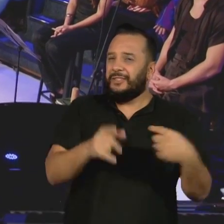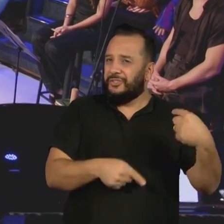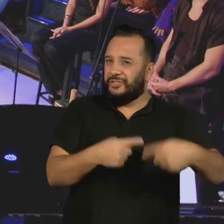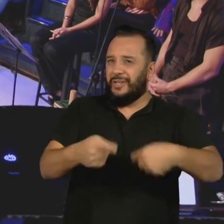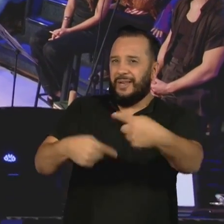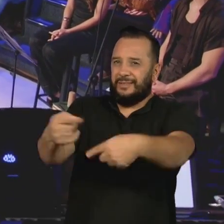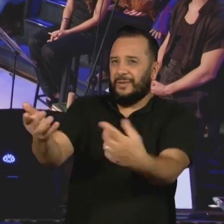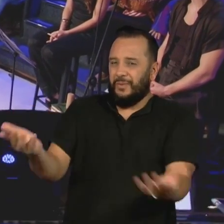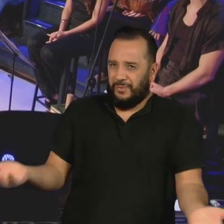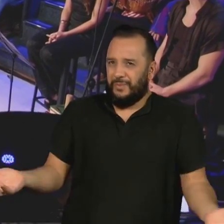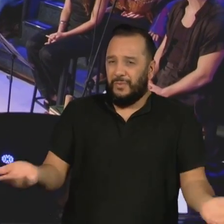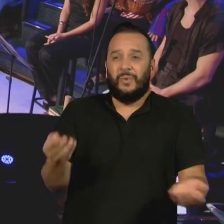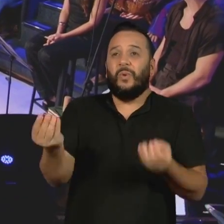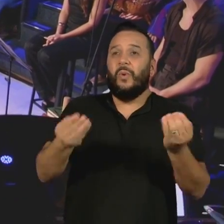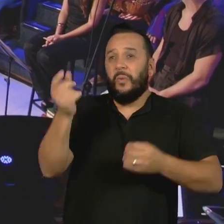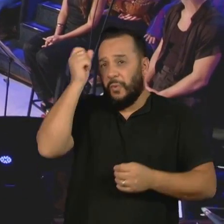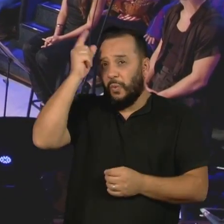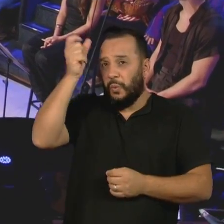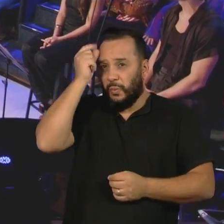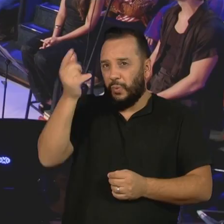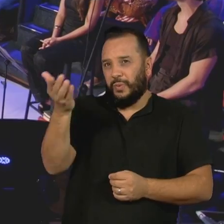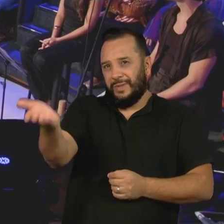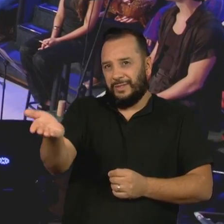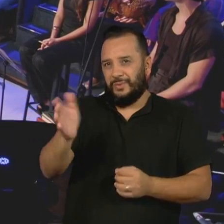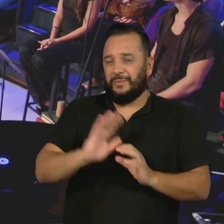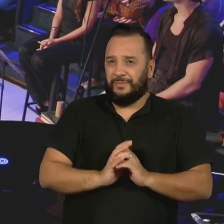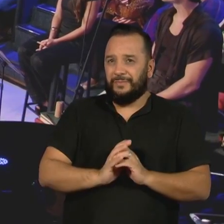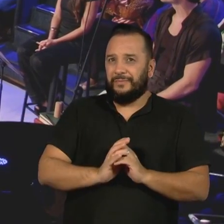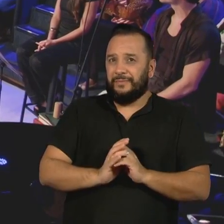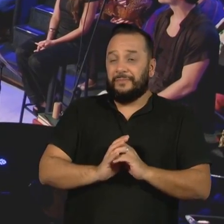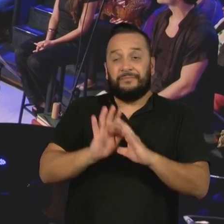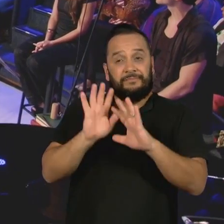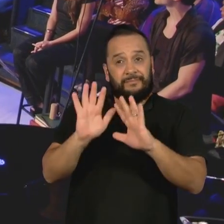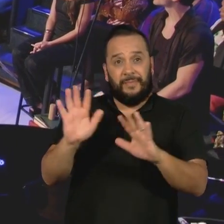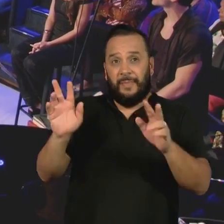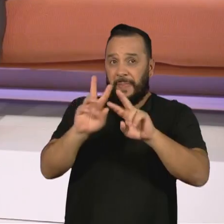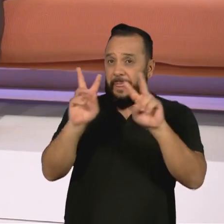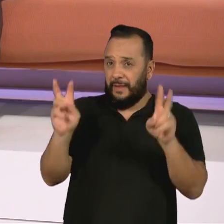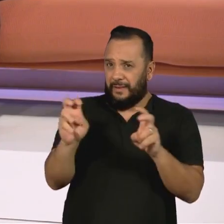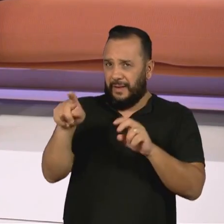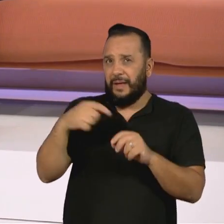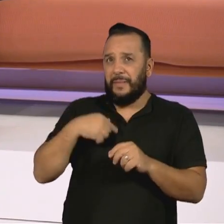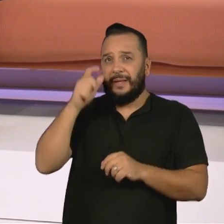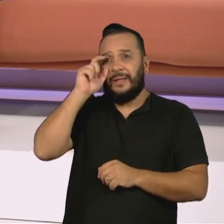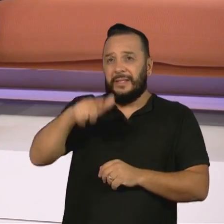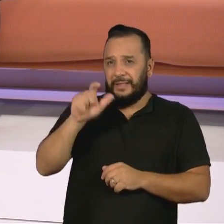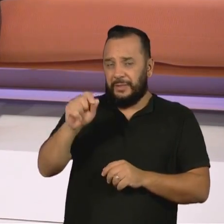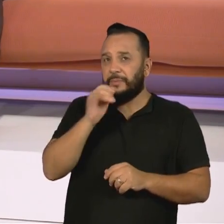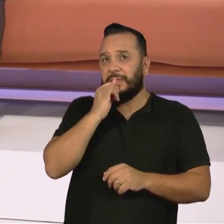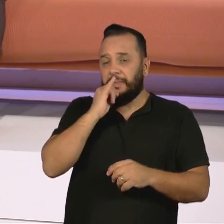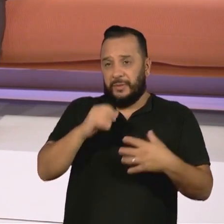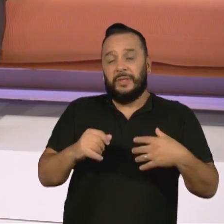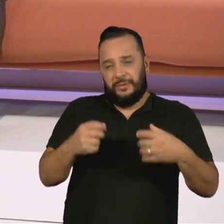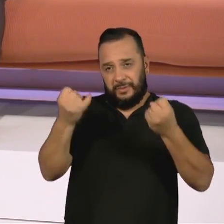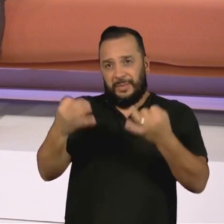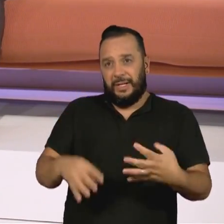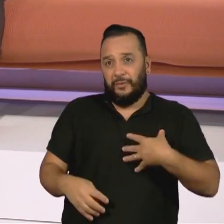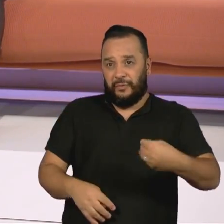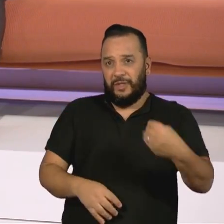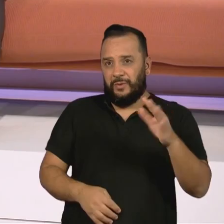Como é que a cultura vai entrar nisso? Tem um tema Shalita, que a mim, eu acho que é curioso, estou falando dos filhos, né? A gente postou aqui a foto dos meus filhos.